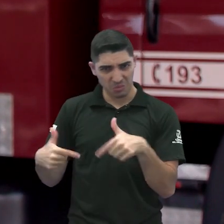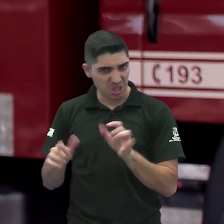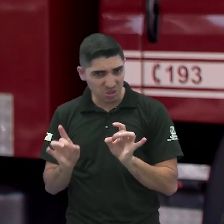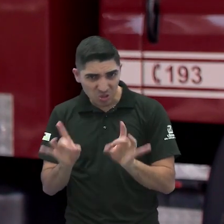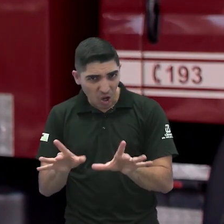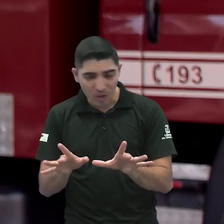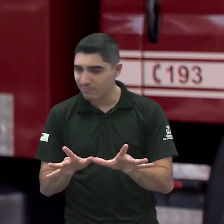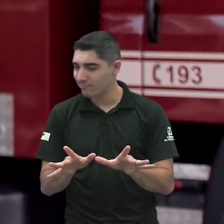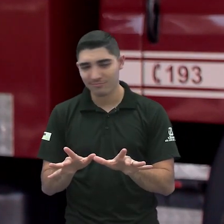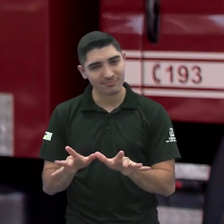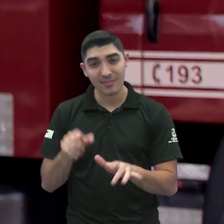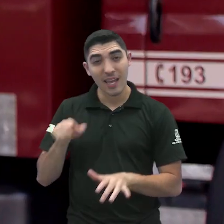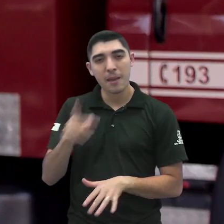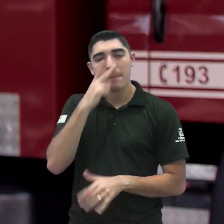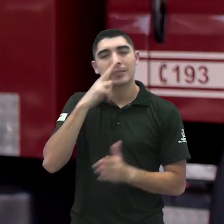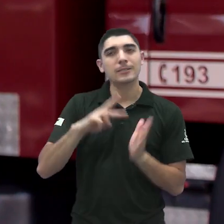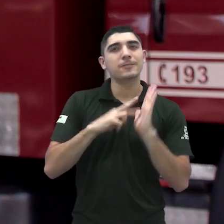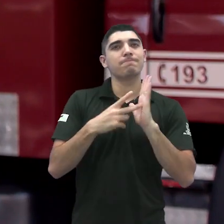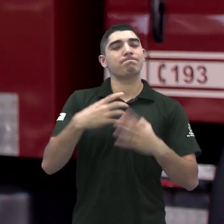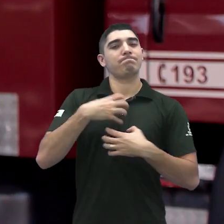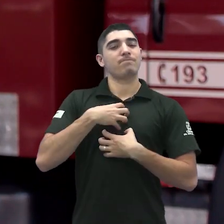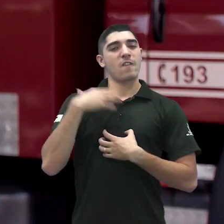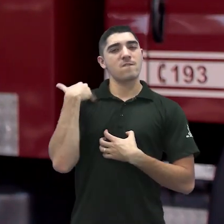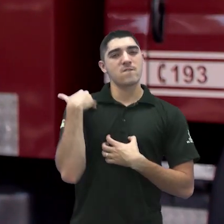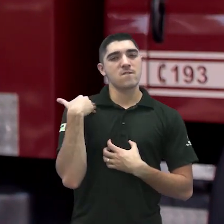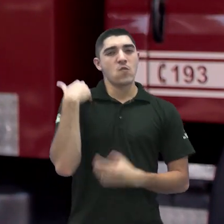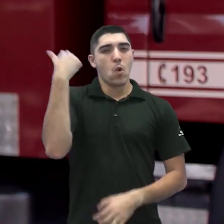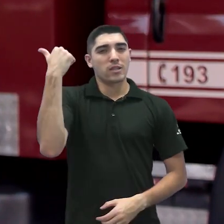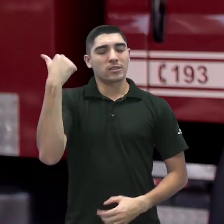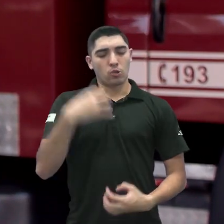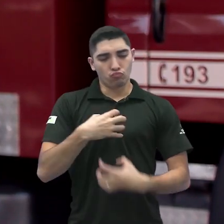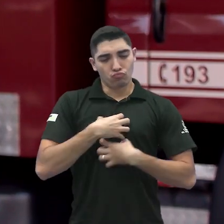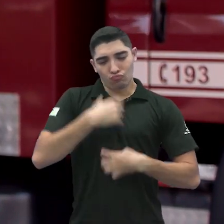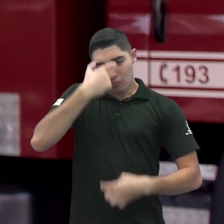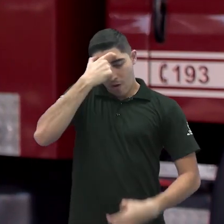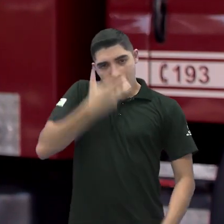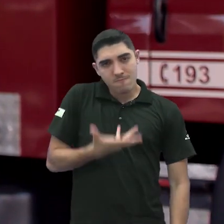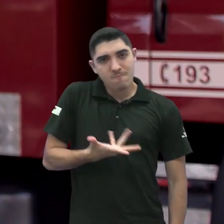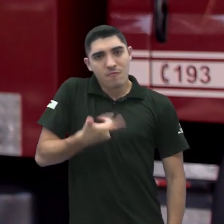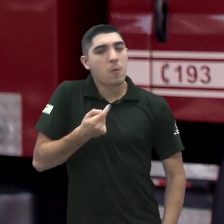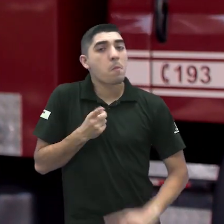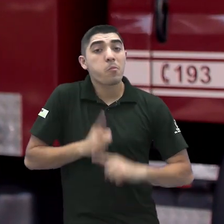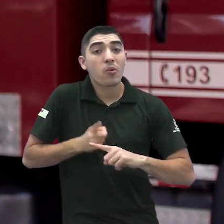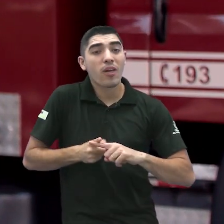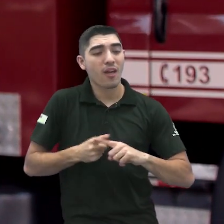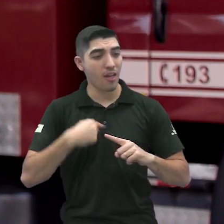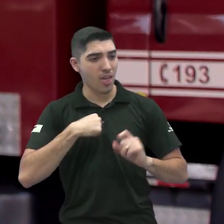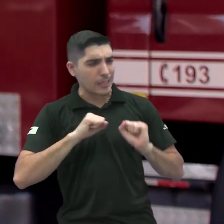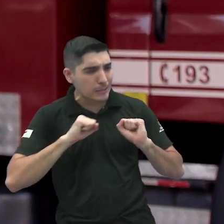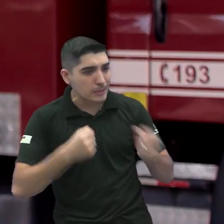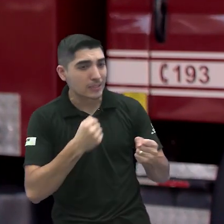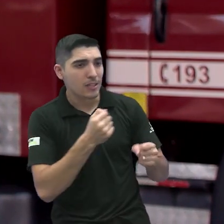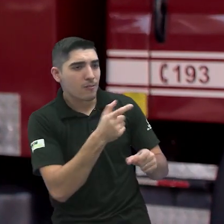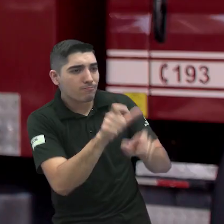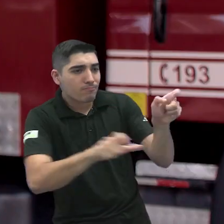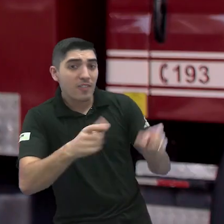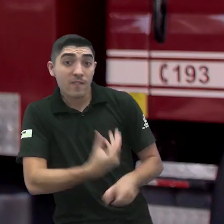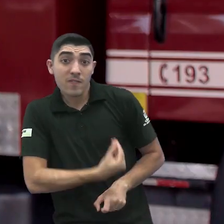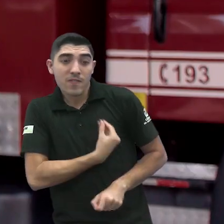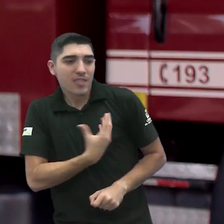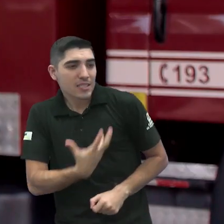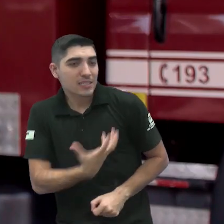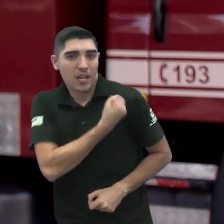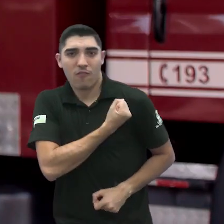simples profissão, um emprego. Né? Realmente é uma vocação que a gente tem de poder salvar vidas, mesmo